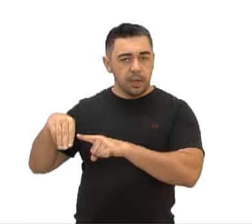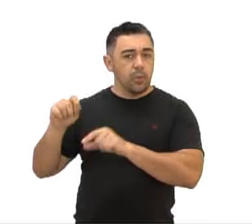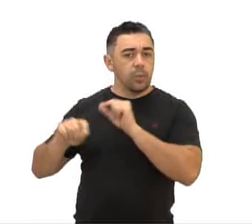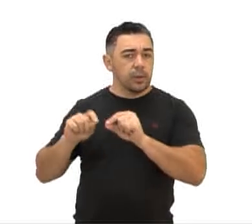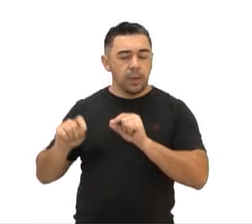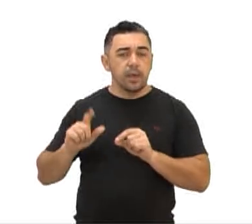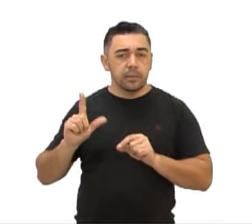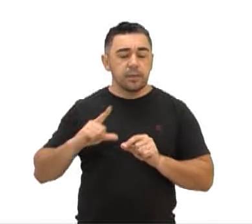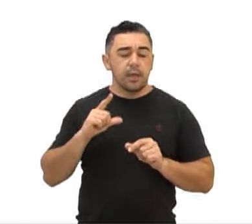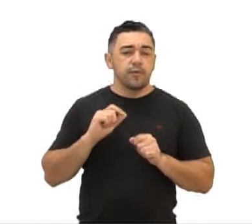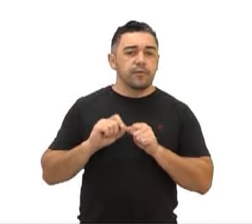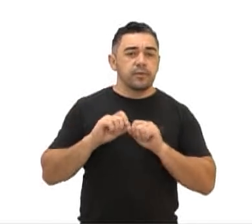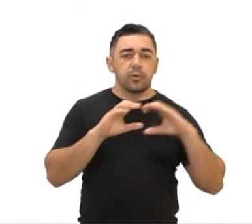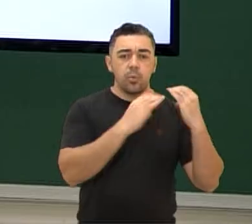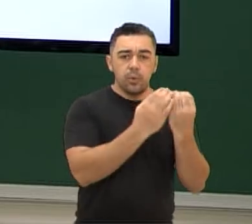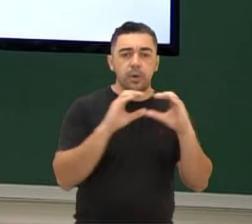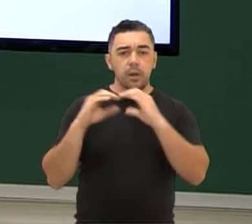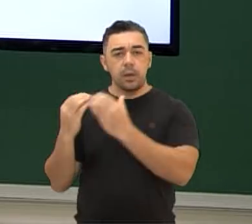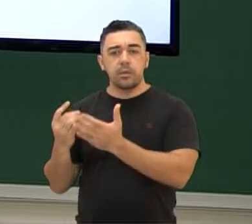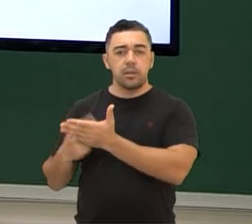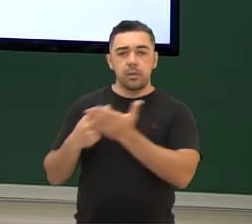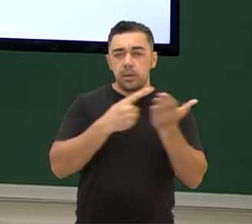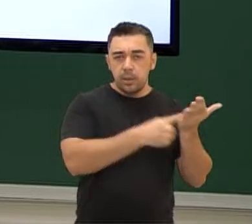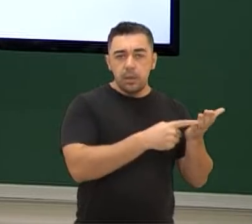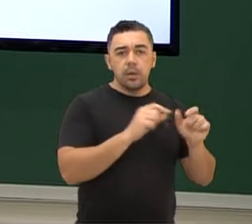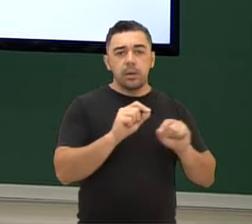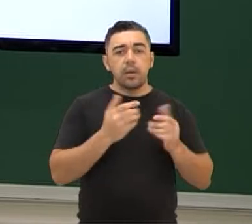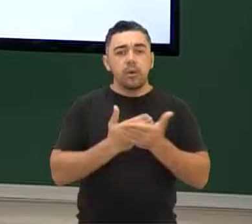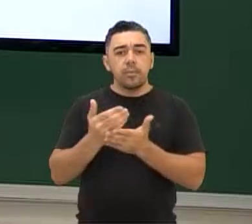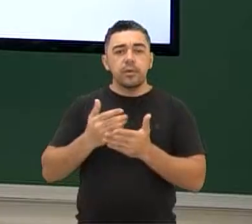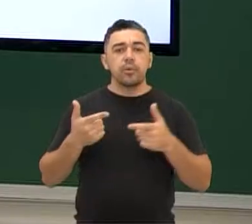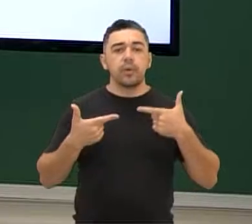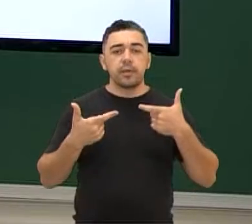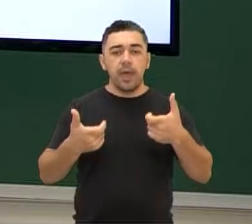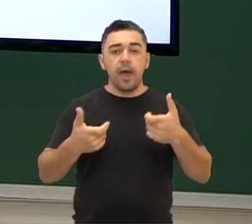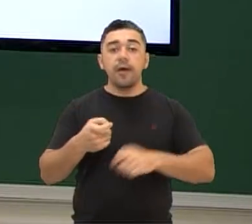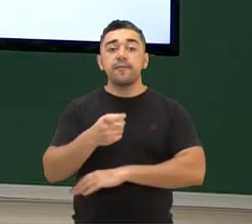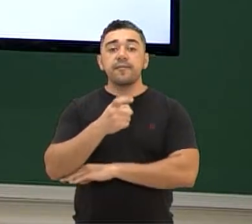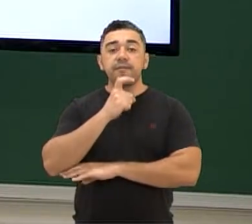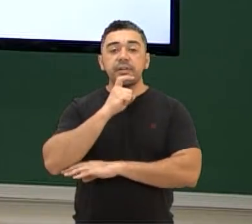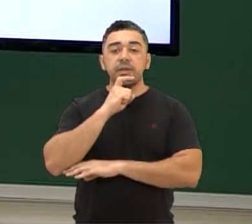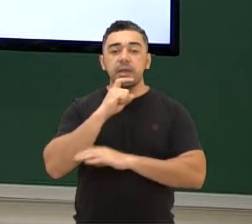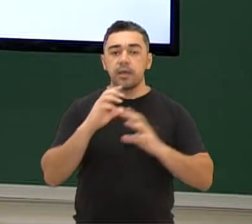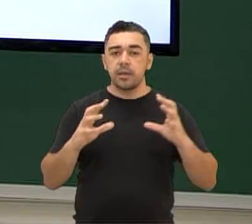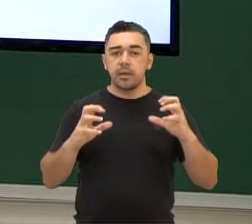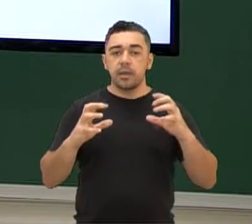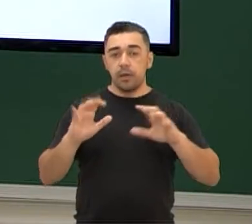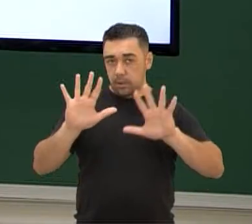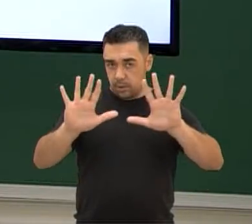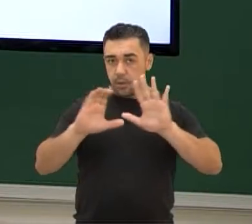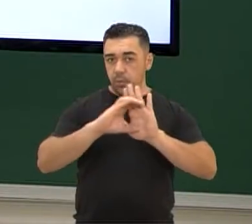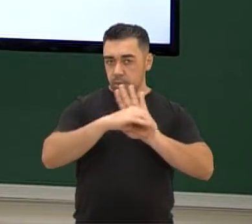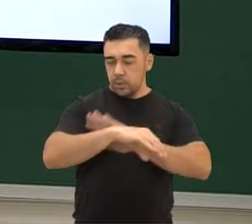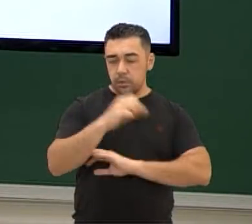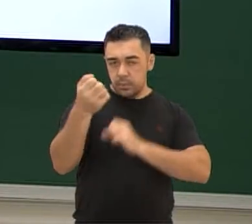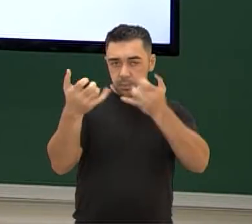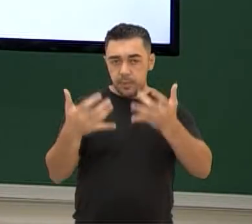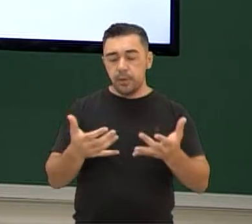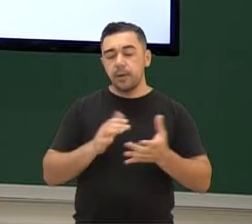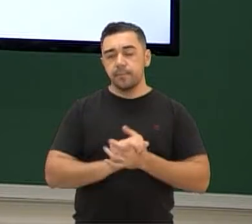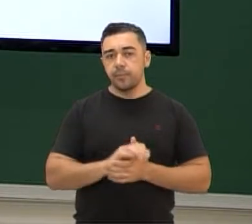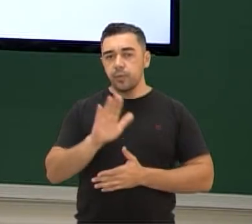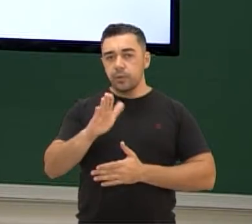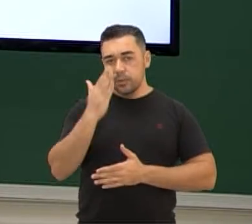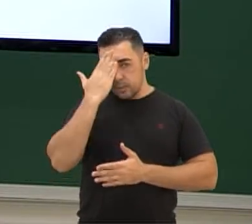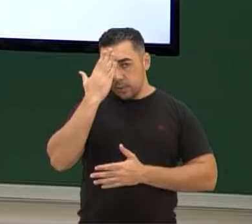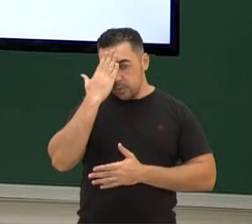cenário propício para a Guerra Fria. O conceito de Guerra Fria, calma, é tema das próximas aulas, mas você já tem